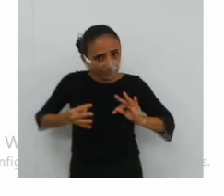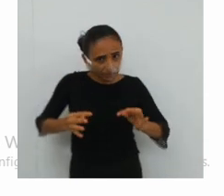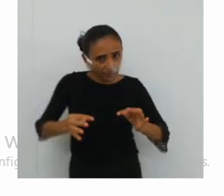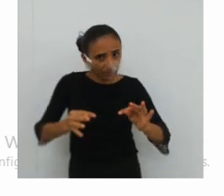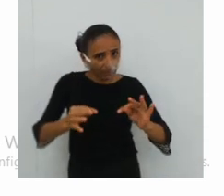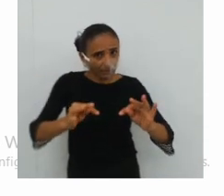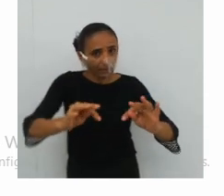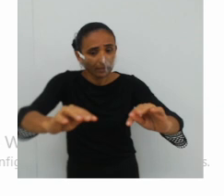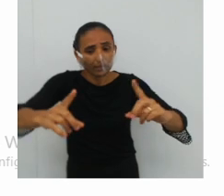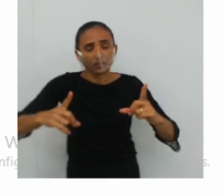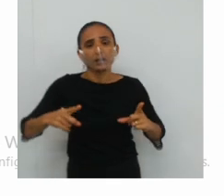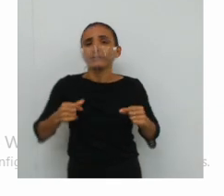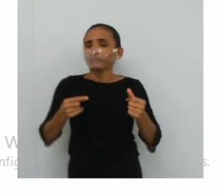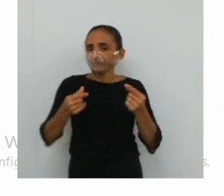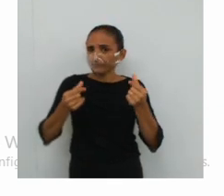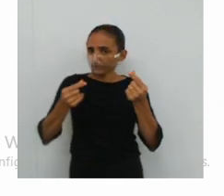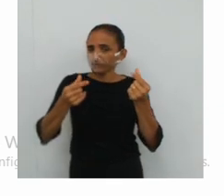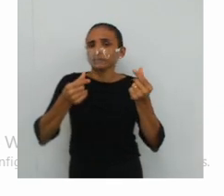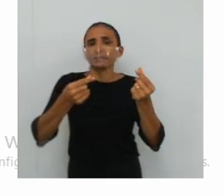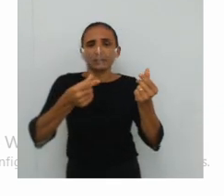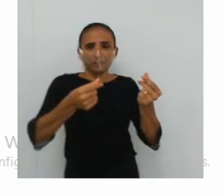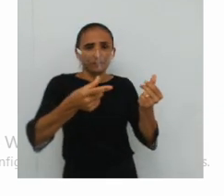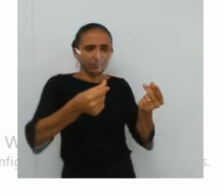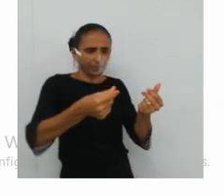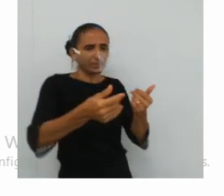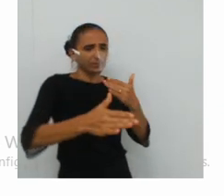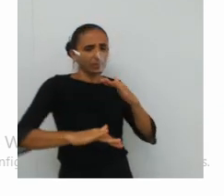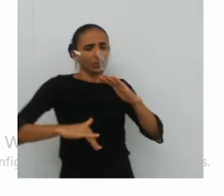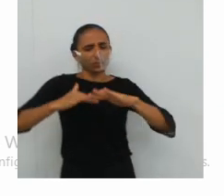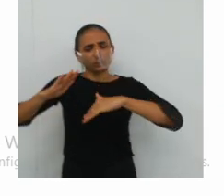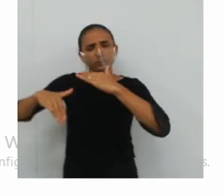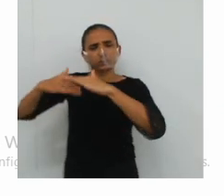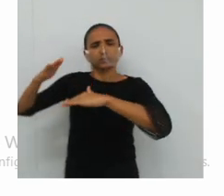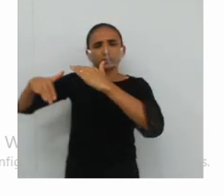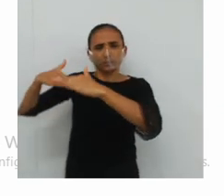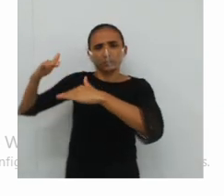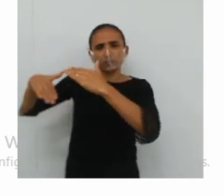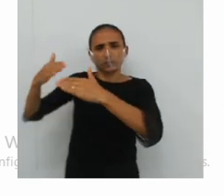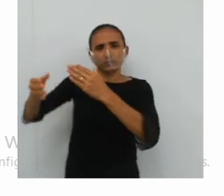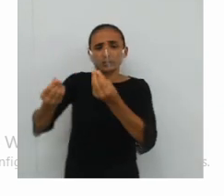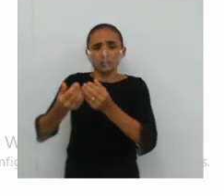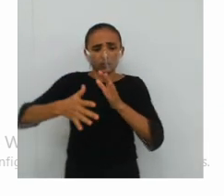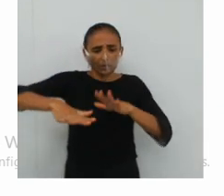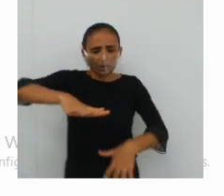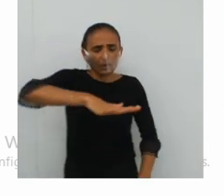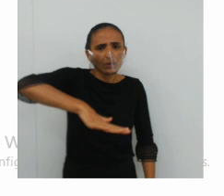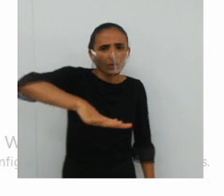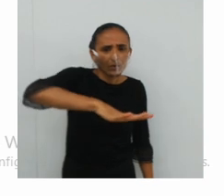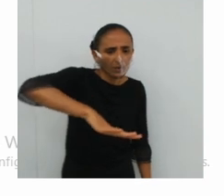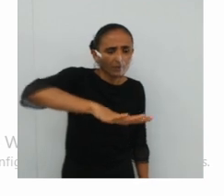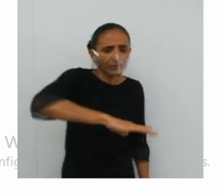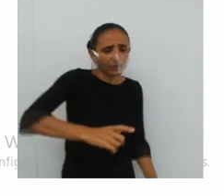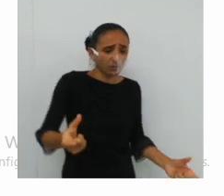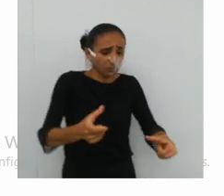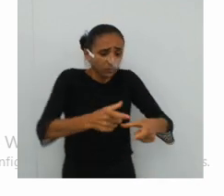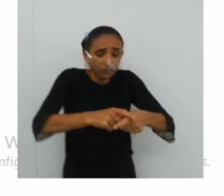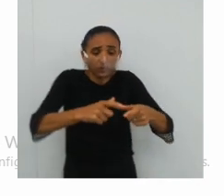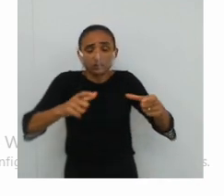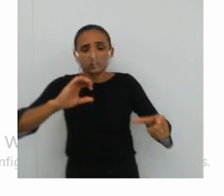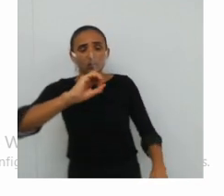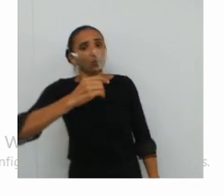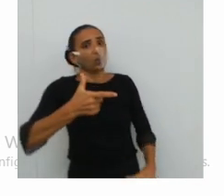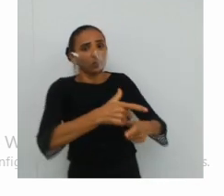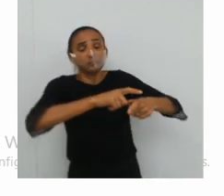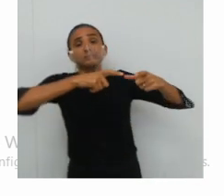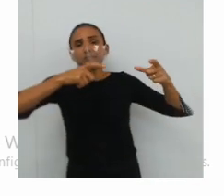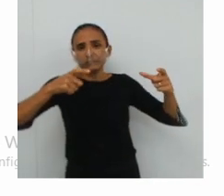a capitalização financeira, né, o investimento dentro desse segmento, a estrutura fundiária, se é pequena, se é média, se é